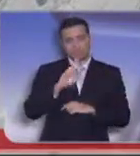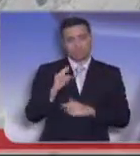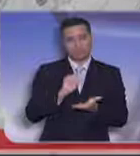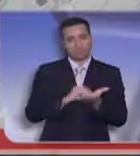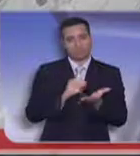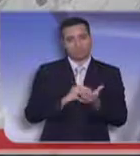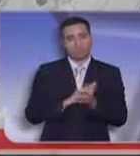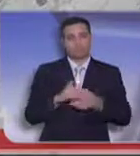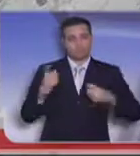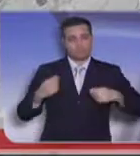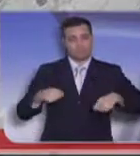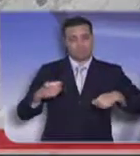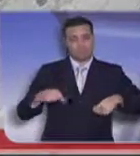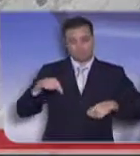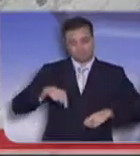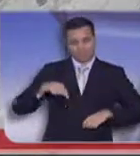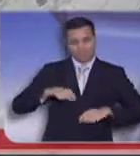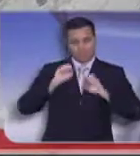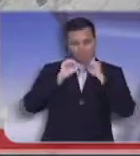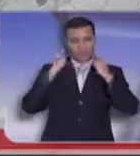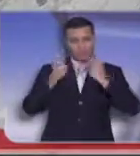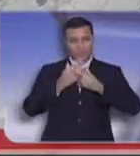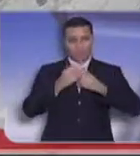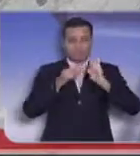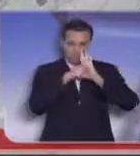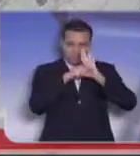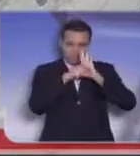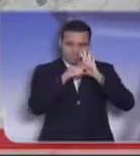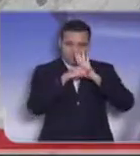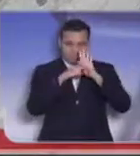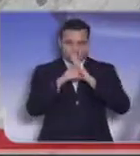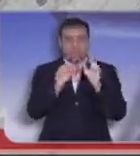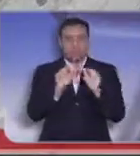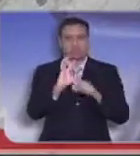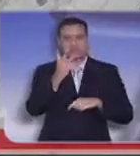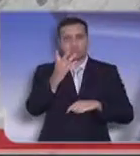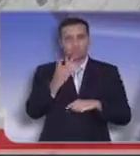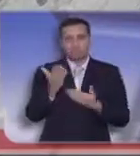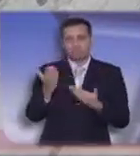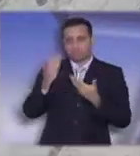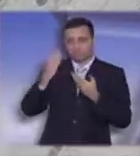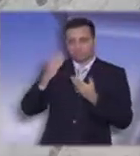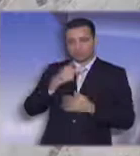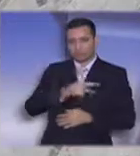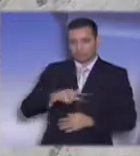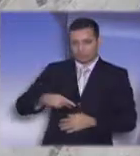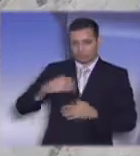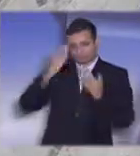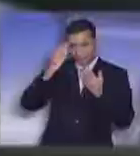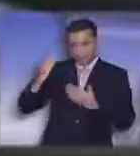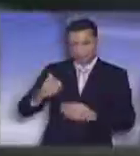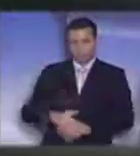necessário que essa casa faça uma investigação a respeito disso. Senhora Presidente Leci Brandão, muito obrigado.